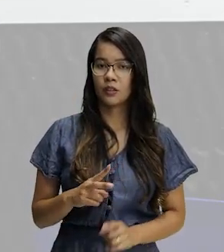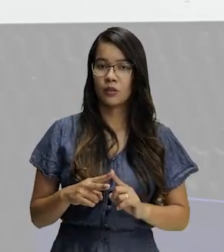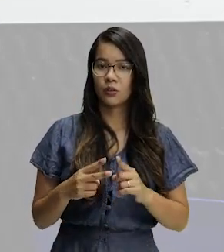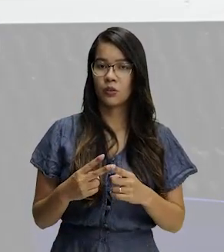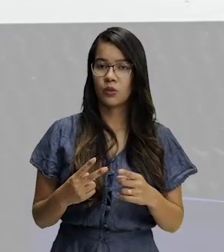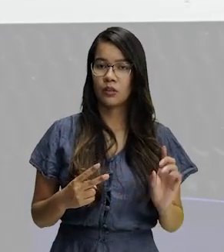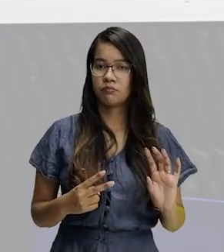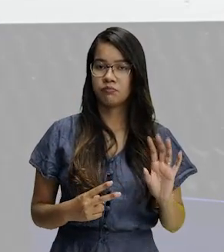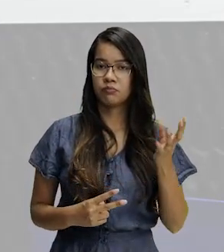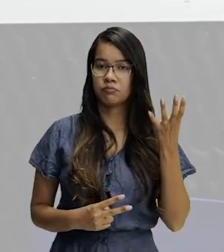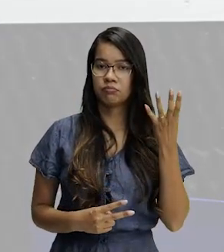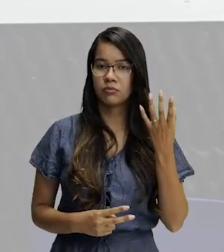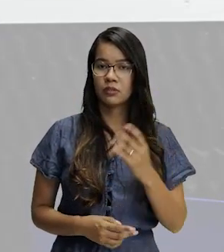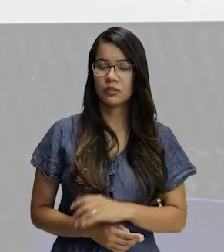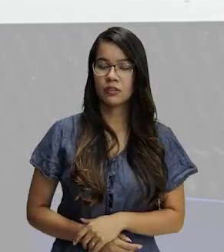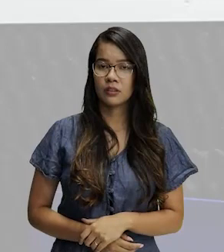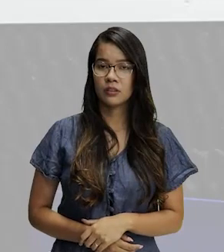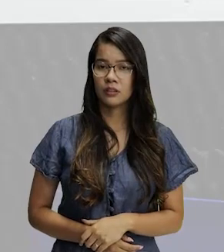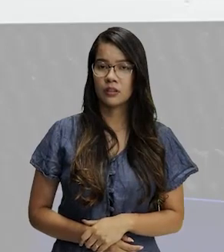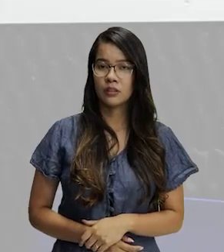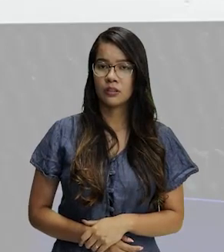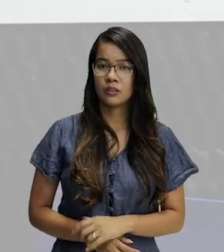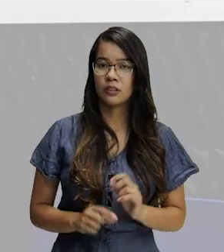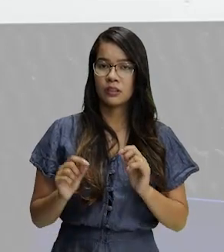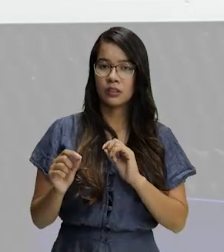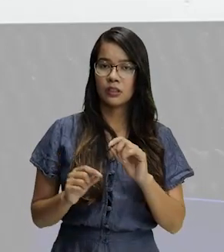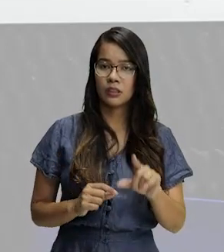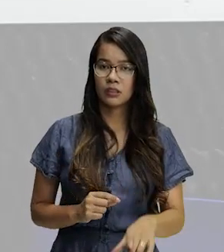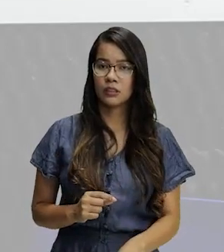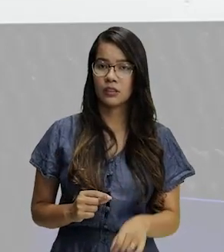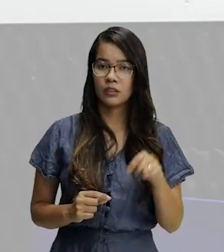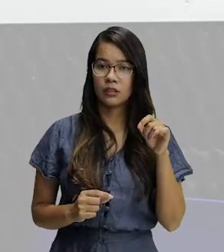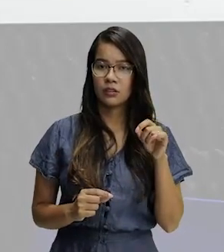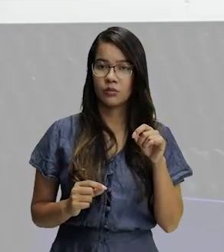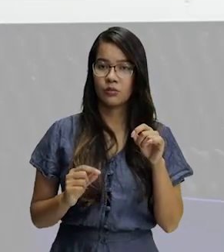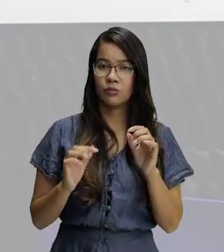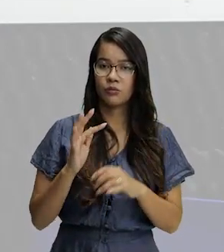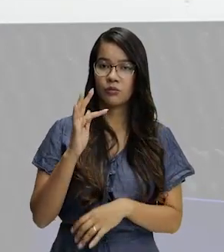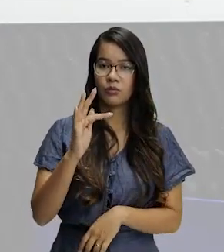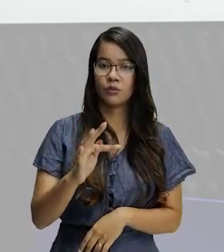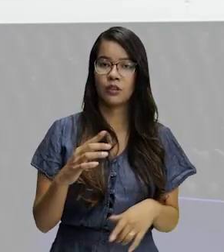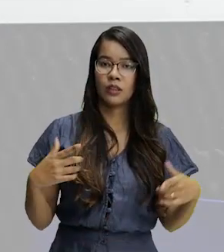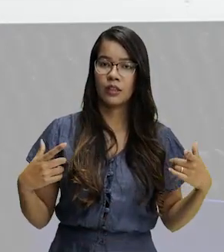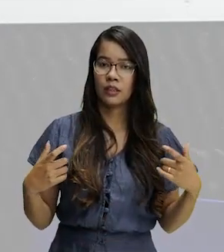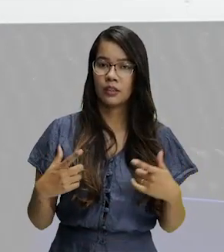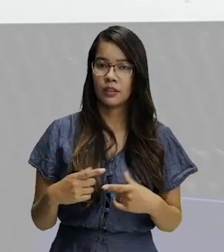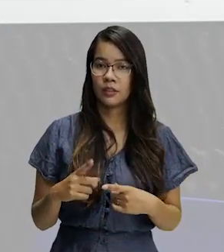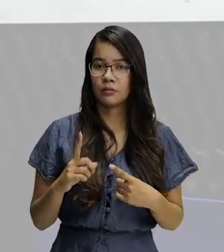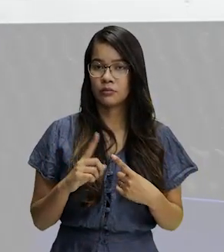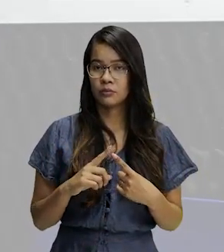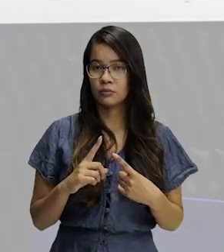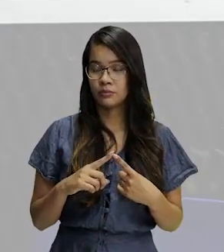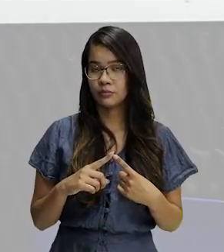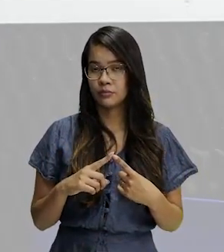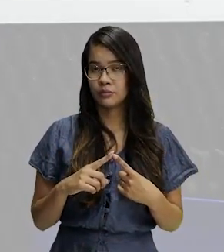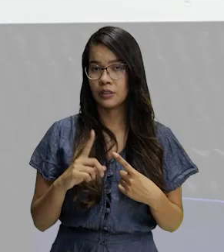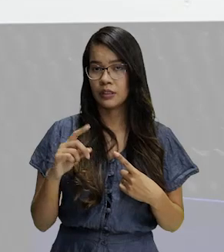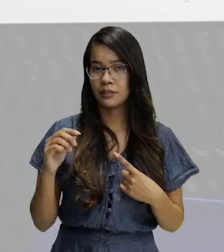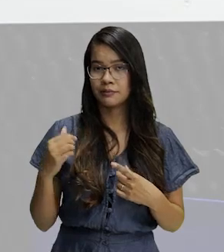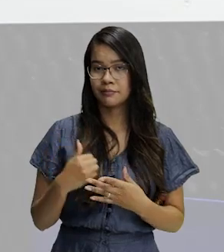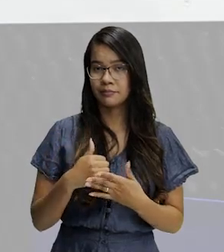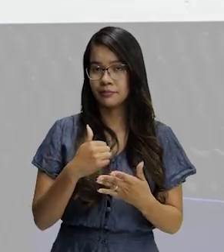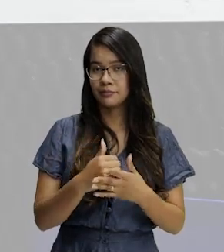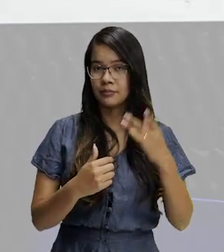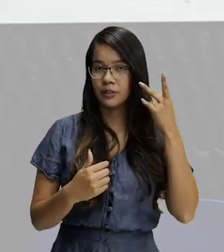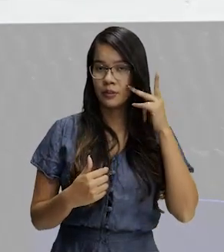grandes acontecimentos que decidem o destino dessa guerra. Um deles, inclusive, contribui para a